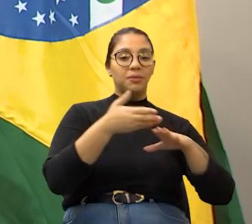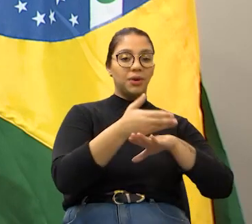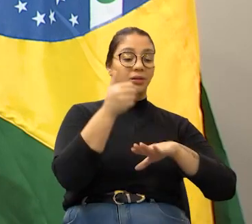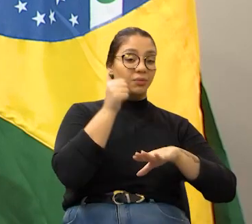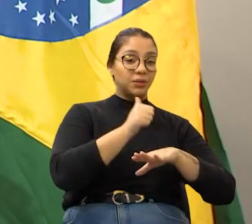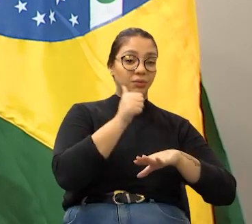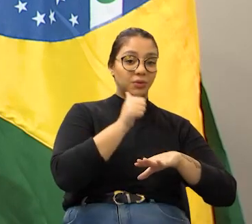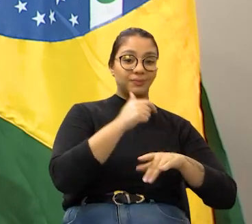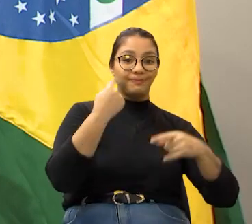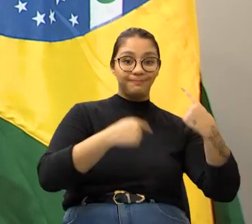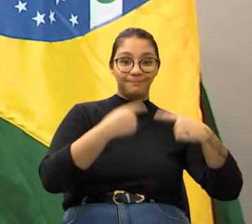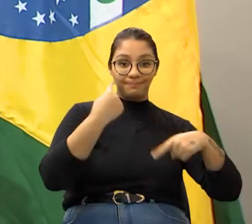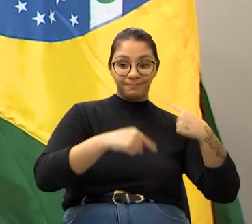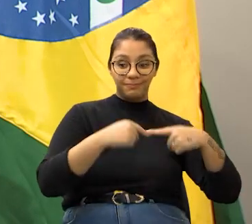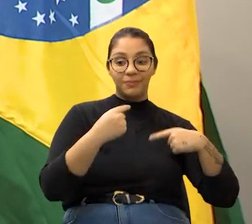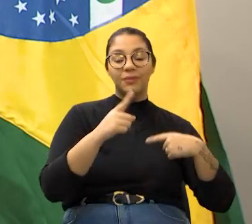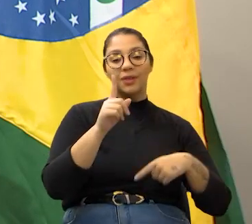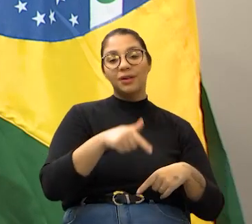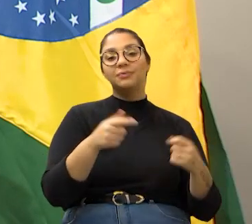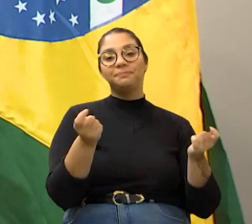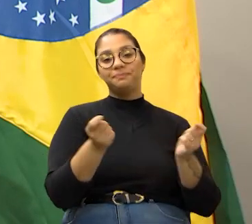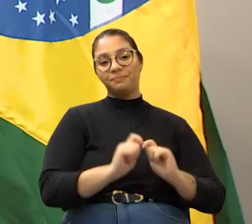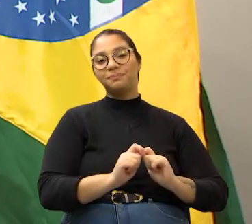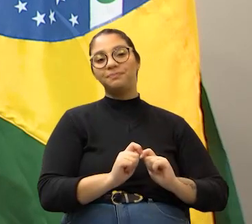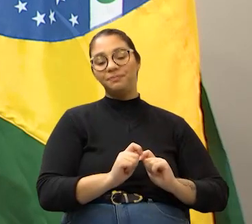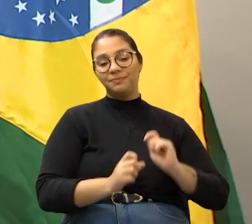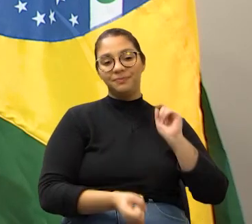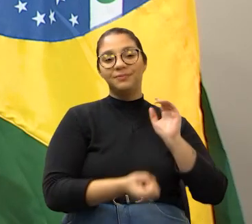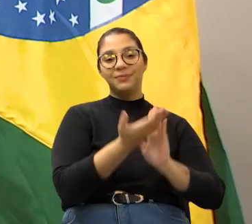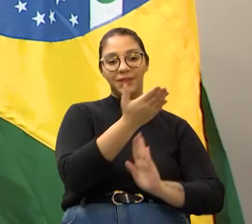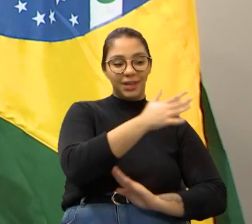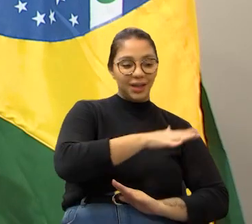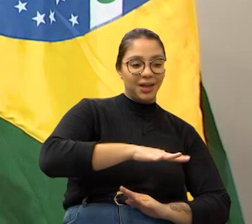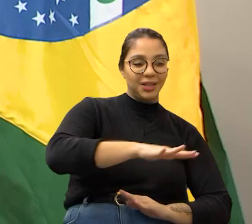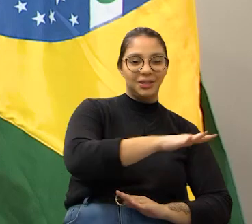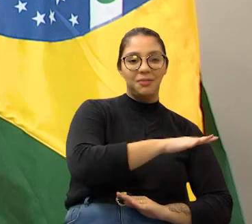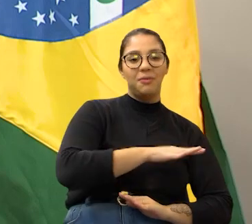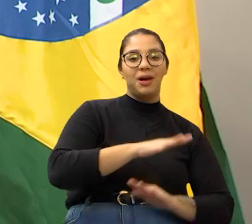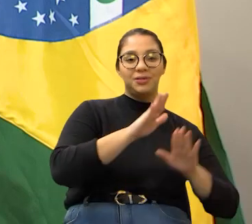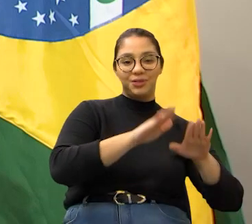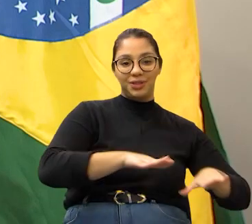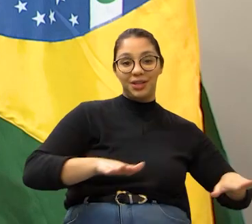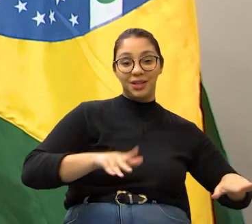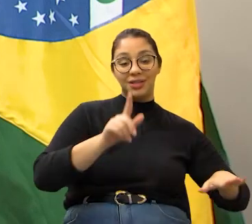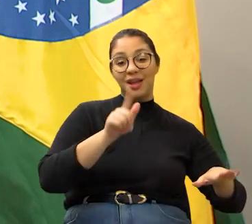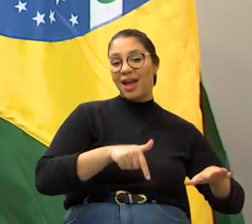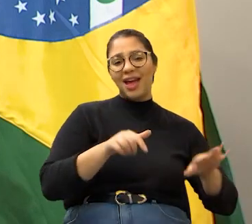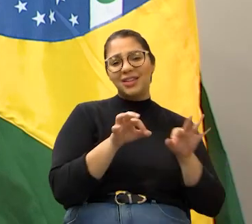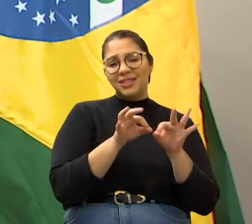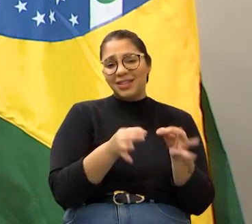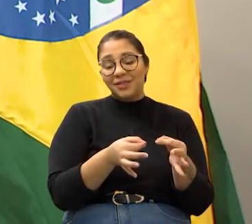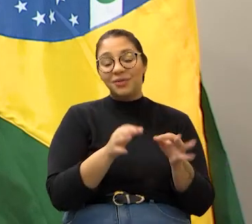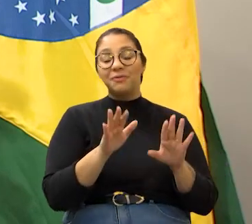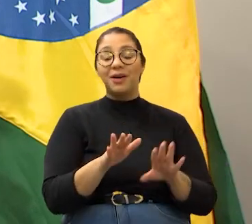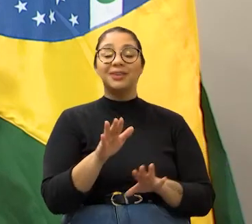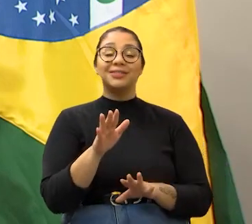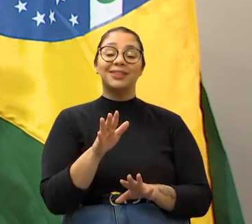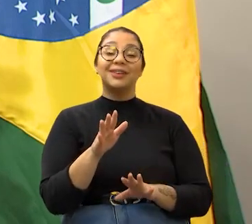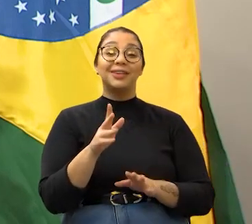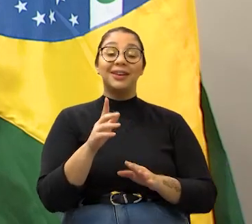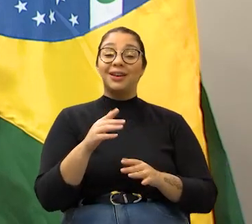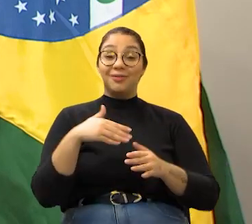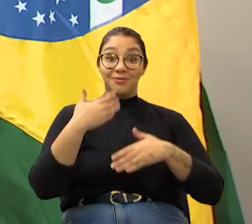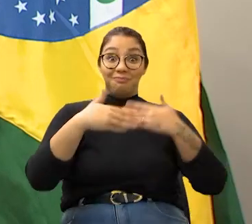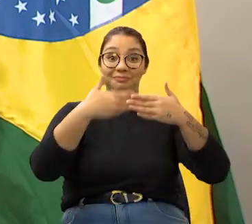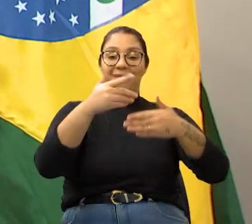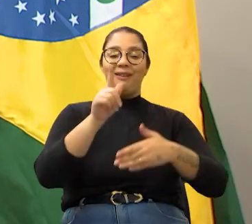sentido, valorizando a participação da mulher nessas discussões, é que a gente está criando esse espaço aí. É uma coisa